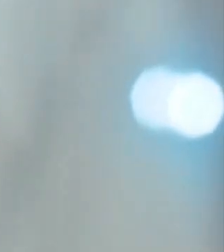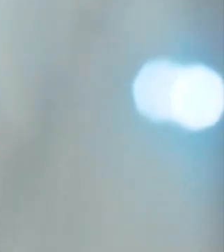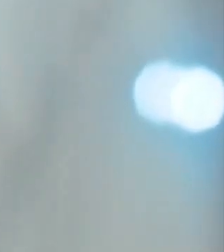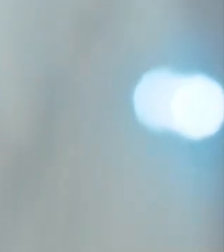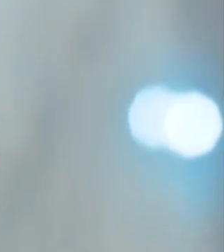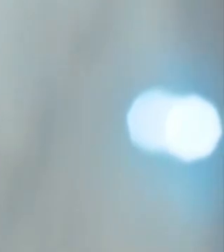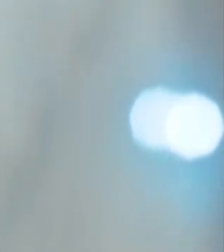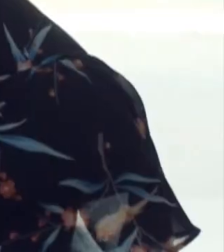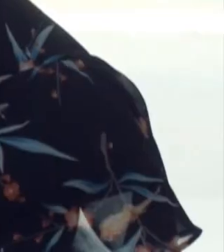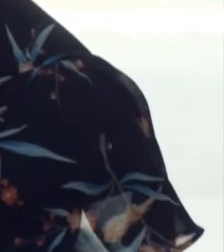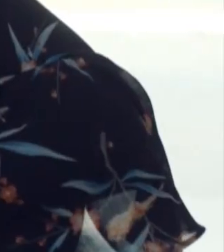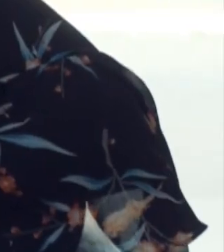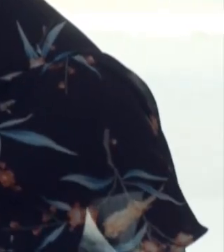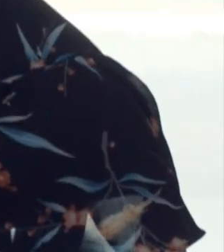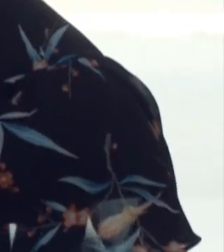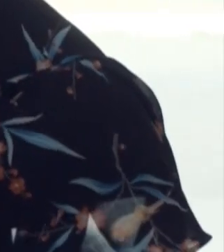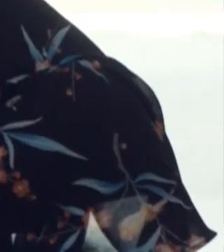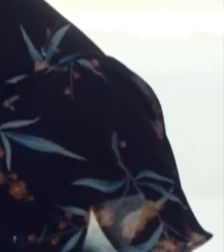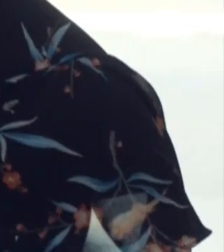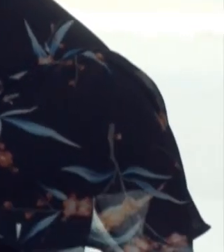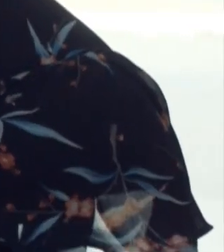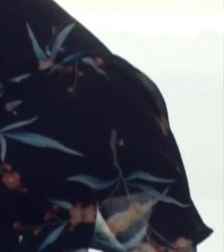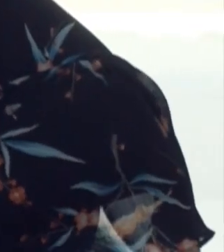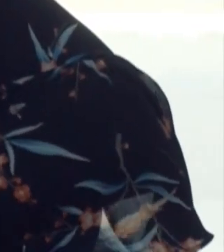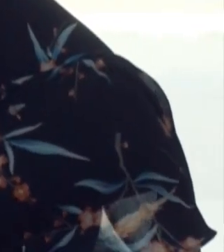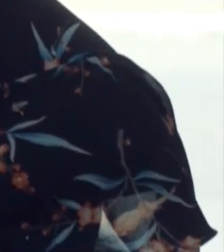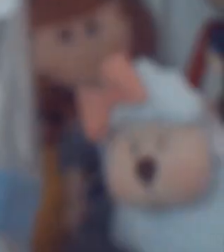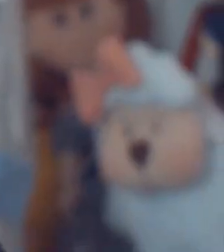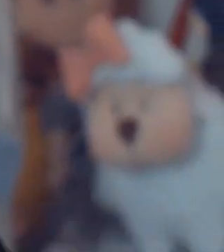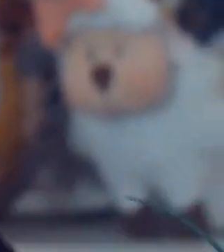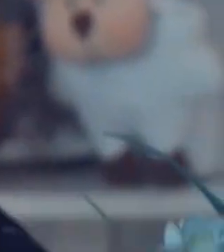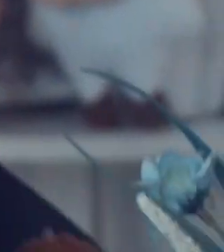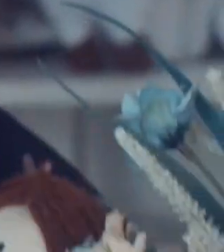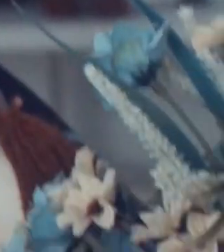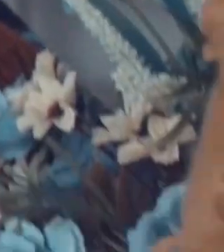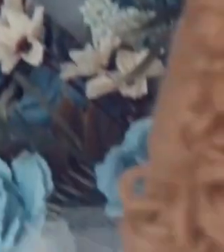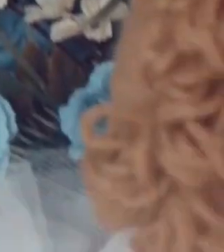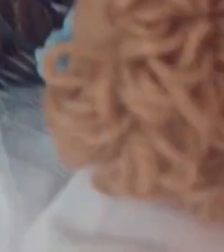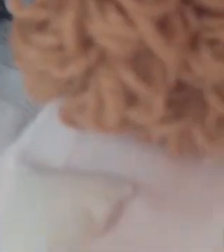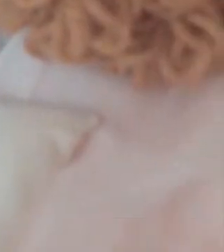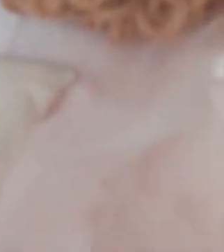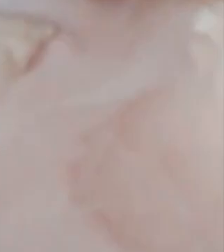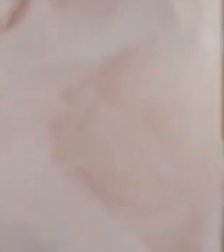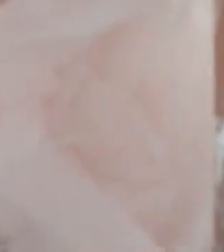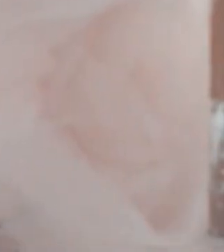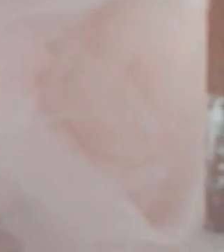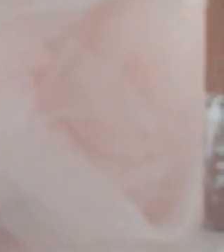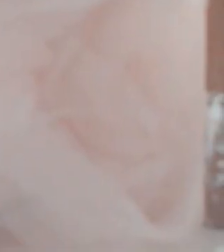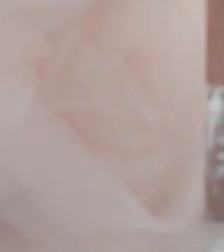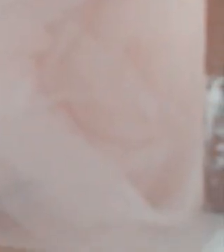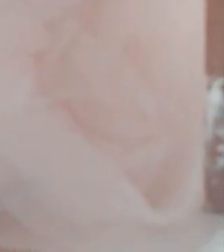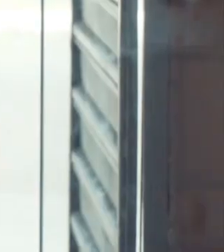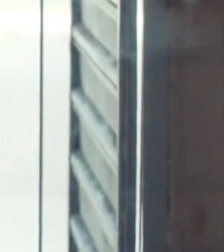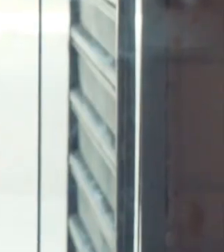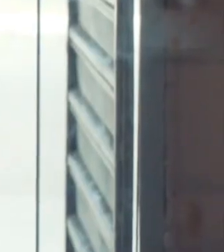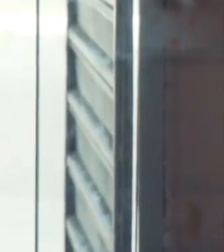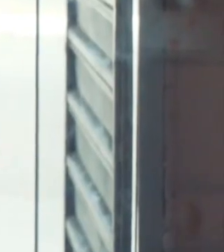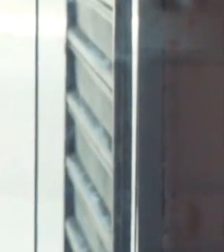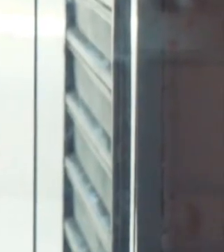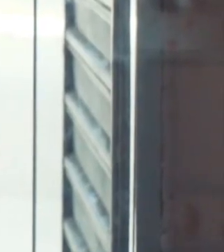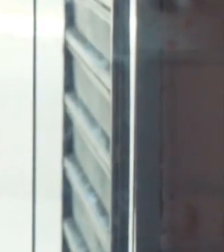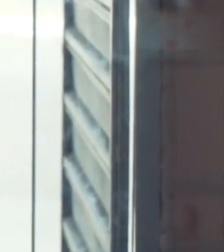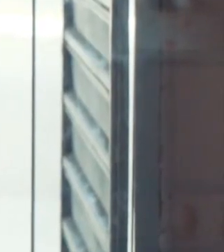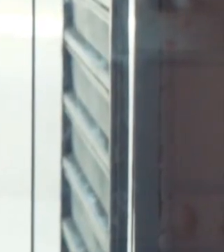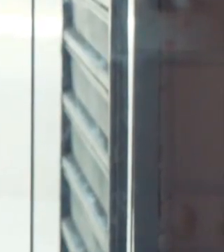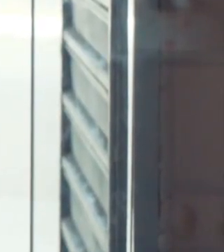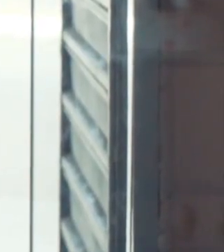e peguei o meu jeitinho. E hoje eu faço as minhas bonecas do meu jeito, com a minha cara. Acho que estou no caminho certo. É